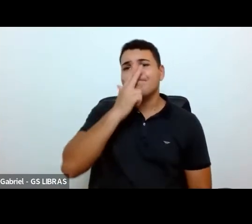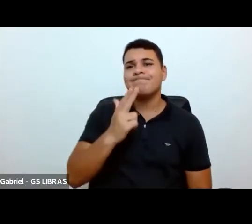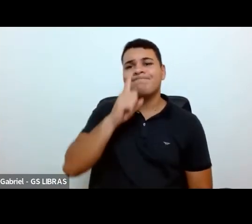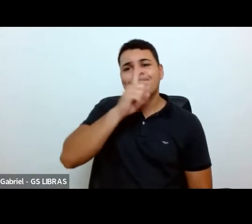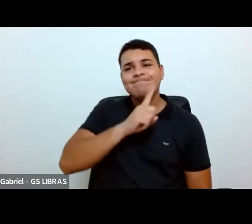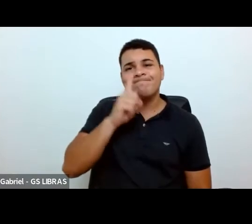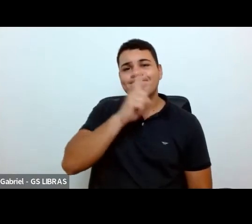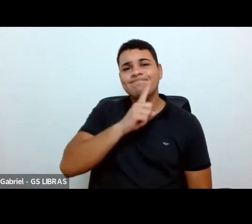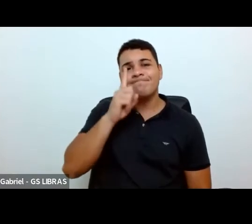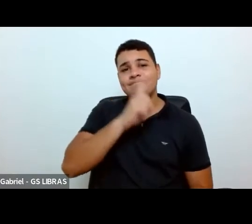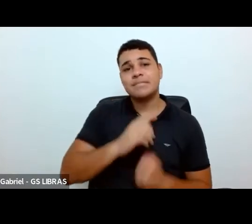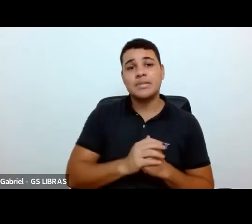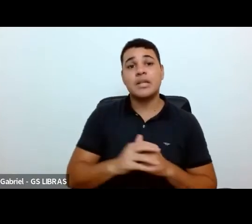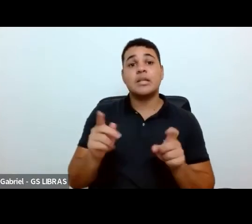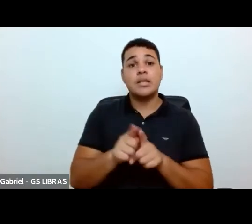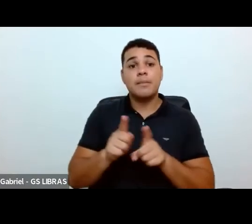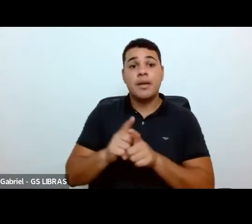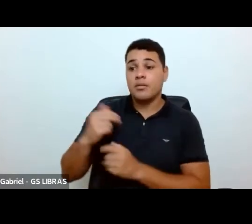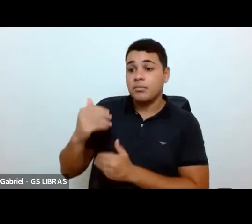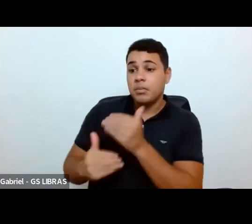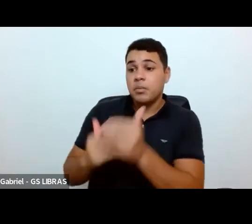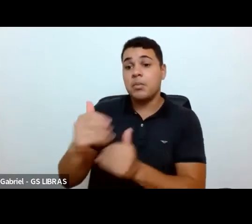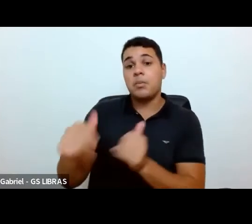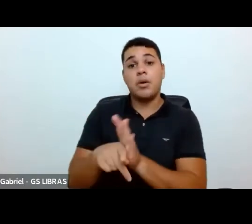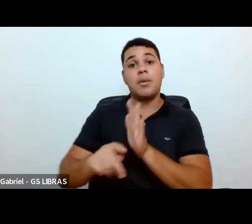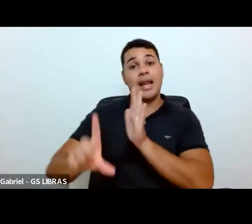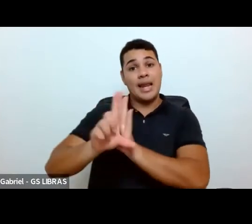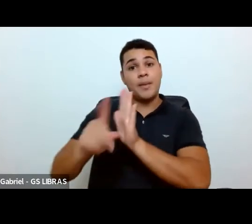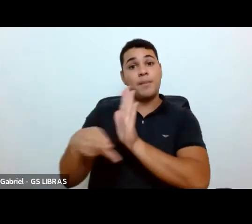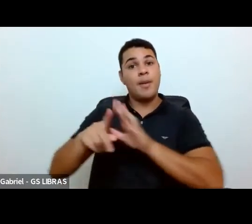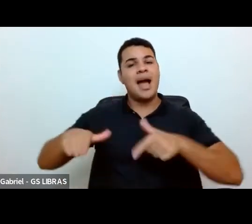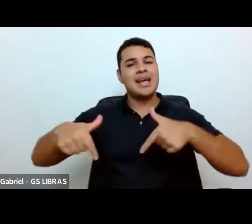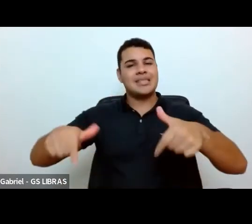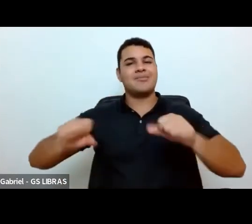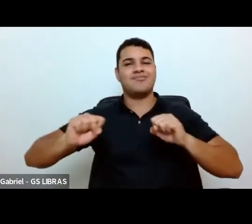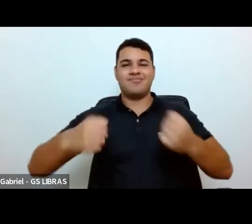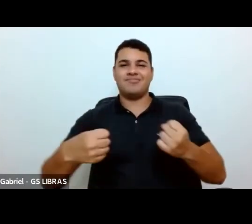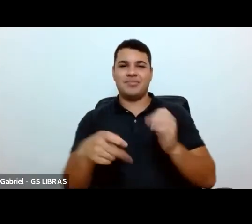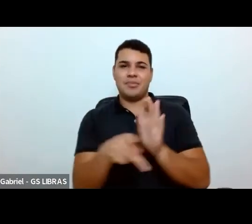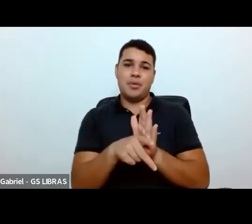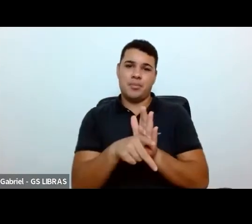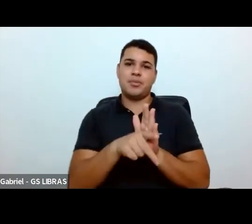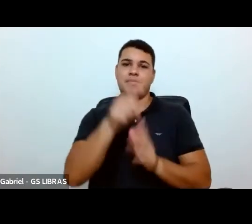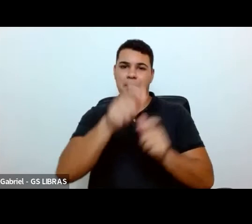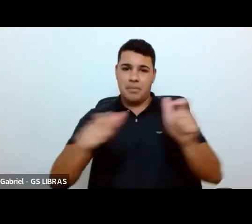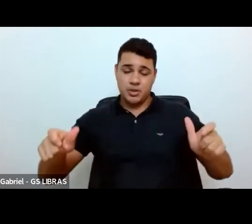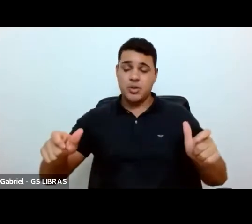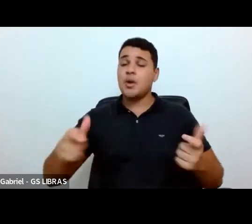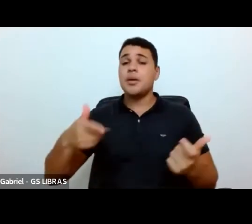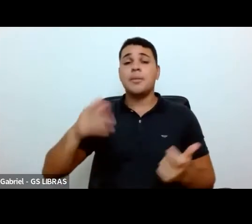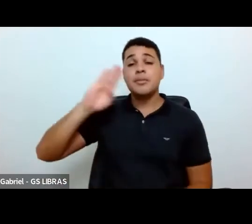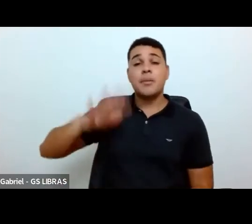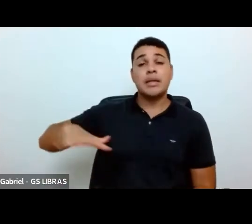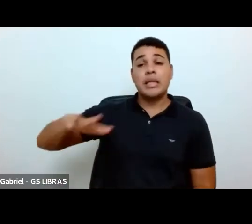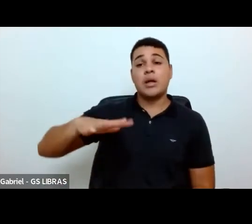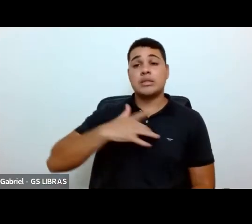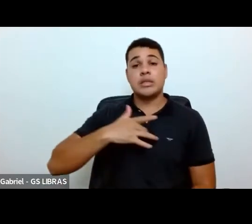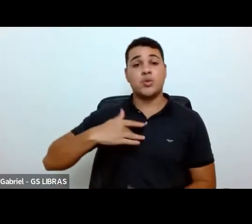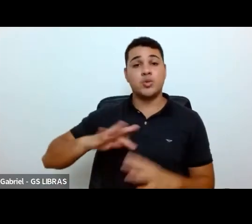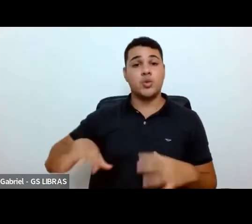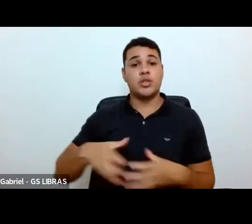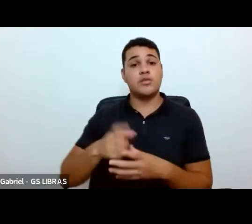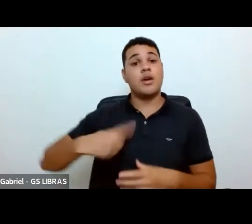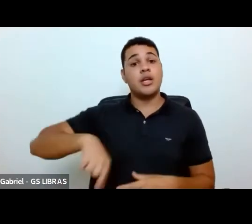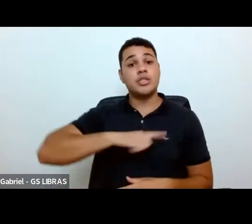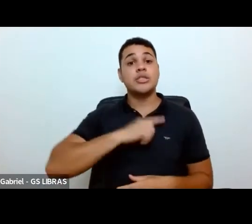avanço da aplicação das leis, das ações afirmativas na pós-graduação em saúde coletiva está muito aquém. A gente tentou fazer um diagnóstico